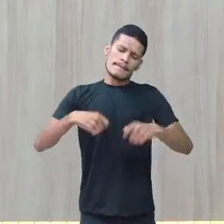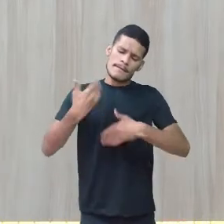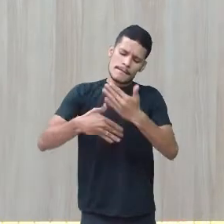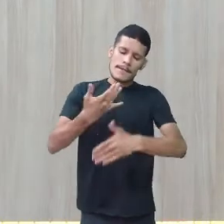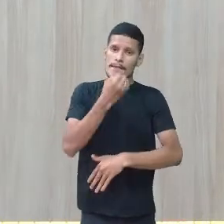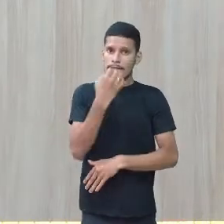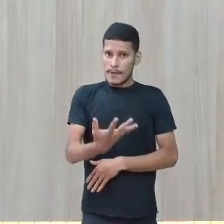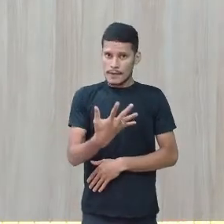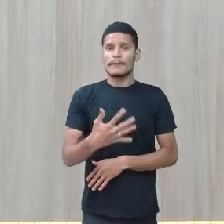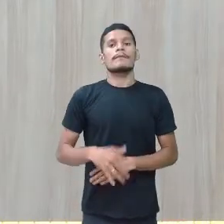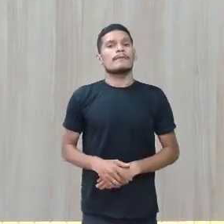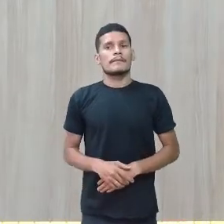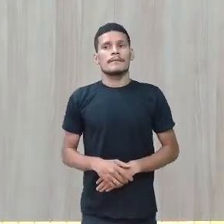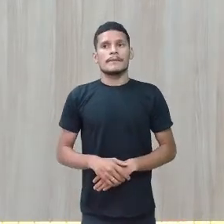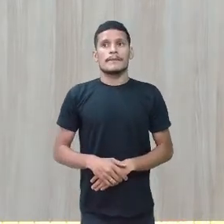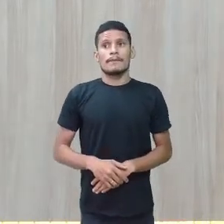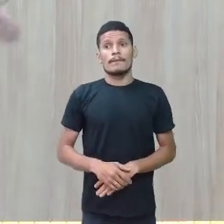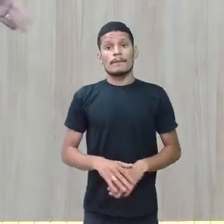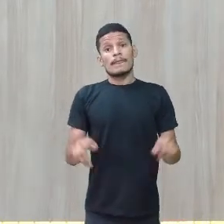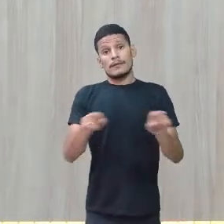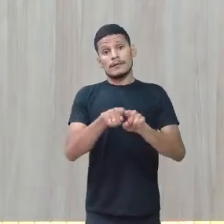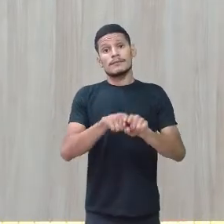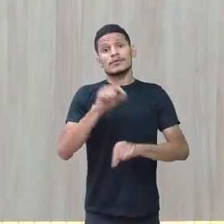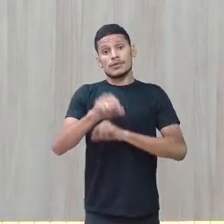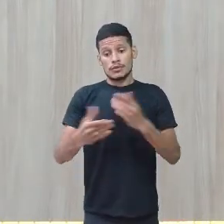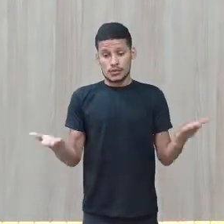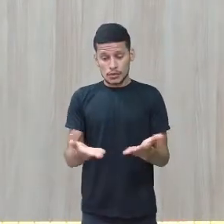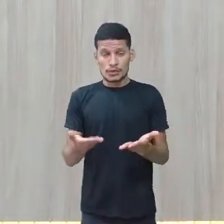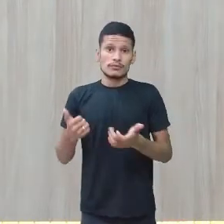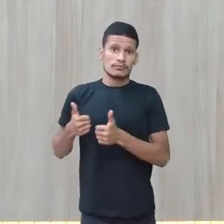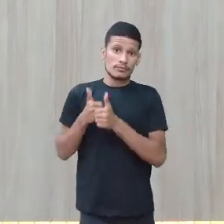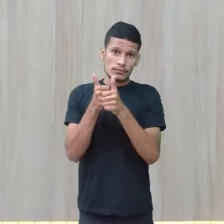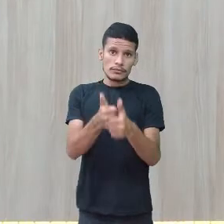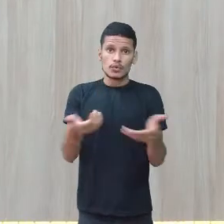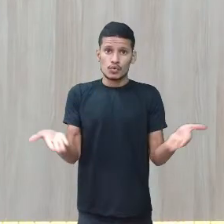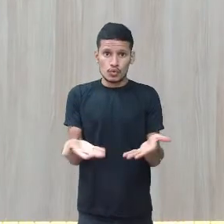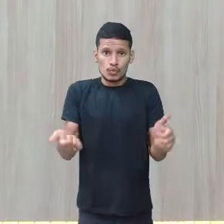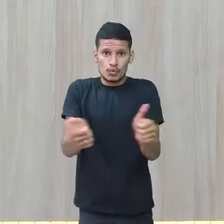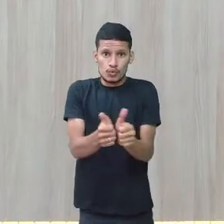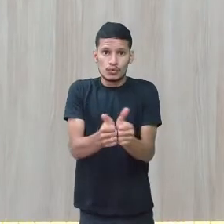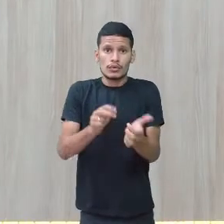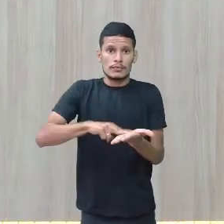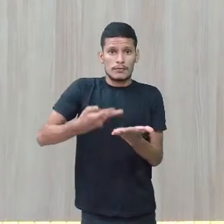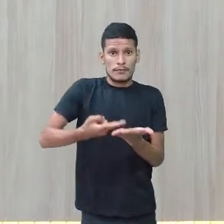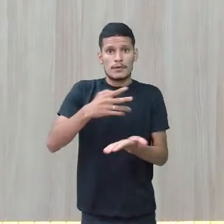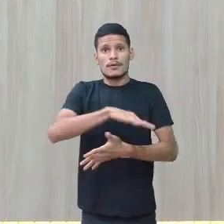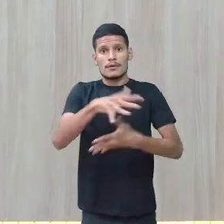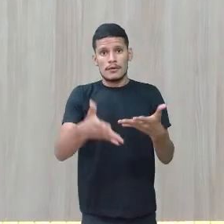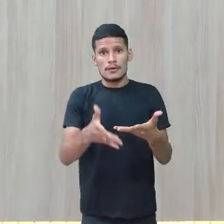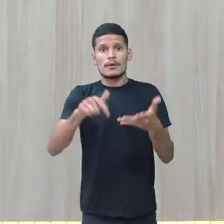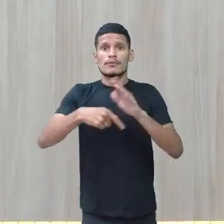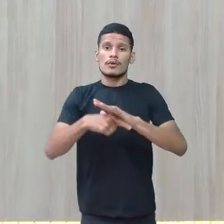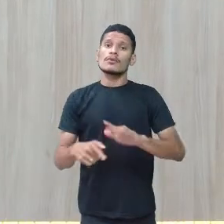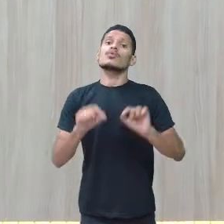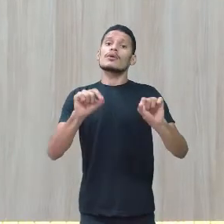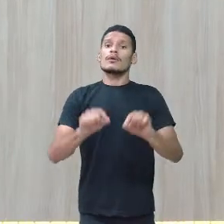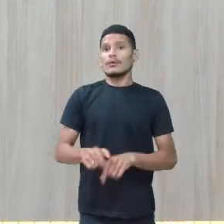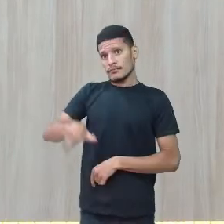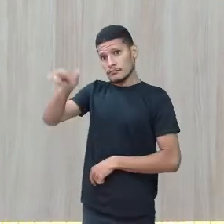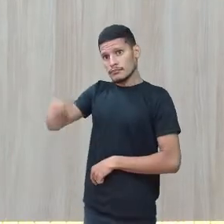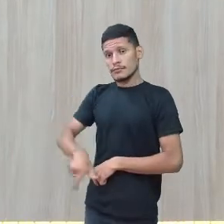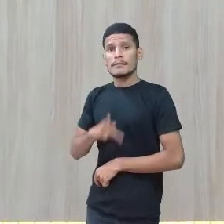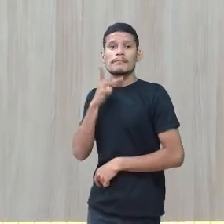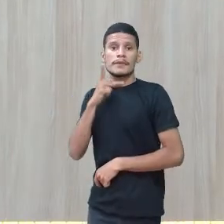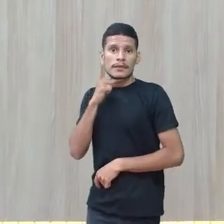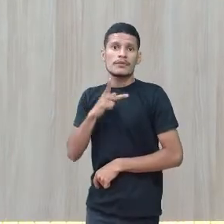direitinho mais para frente, tá certo? Hoje, quem me acompanha com a tradução simultânea para a língua brasileira de sinais é o